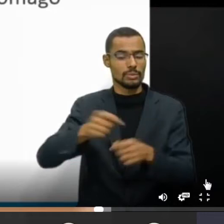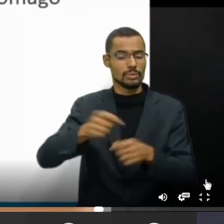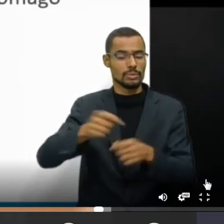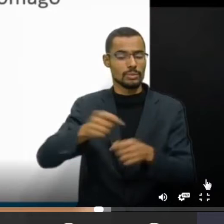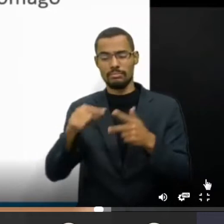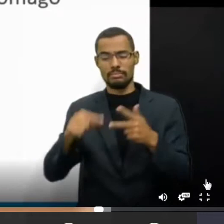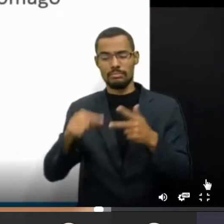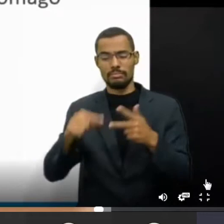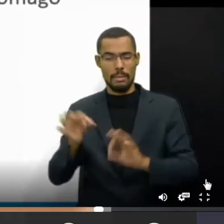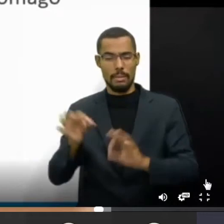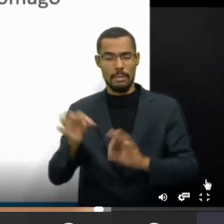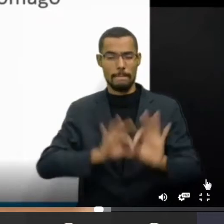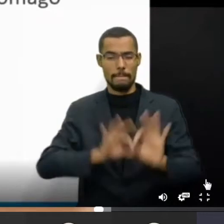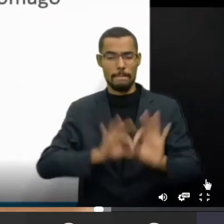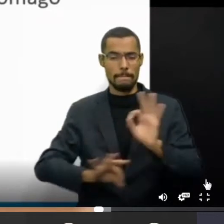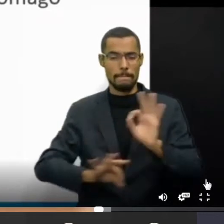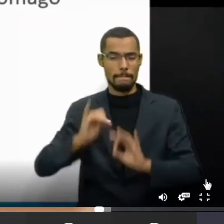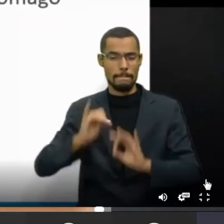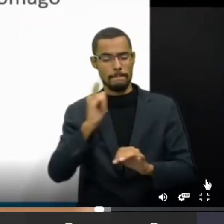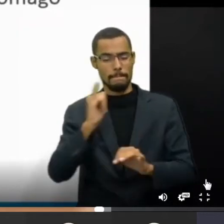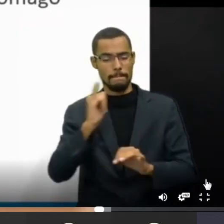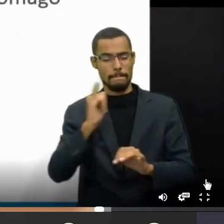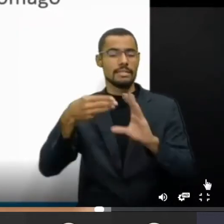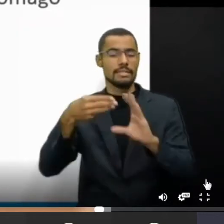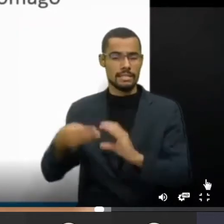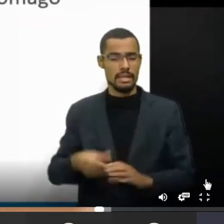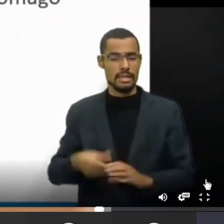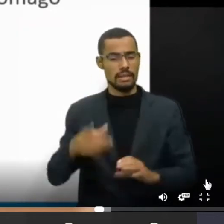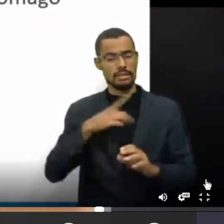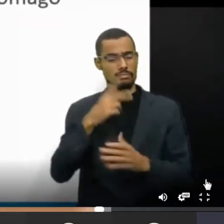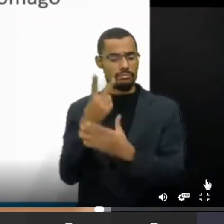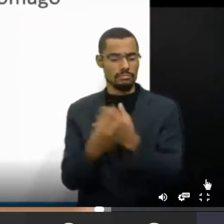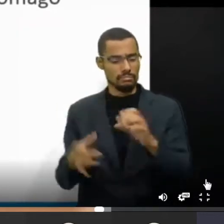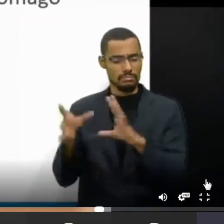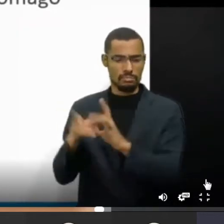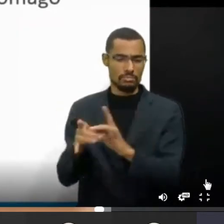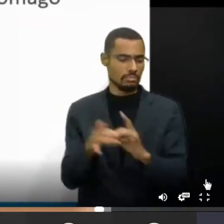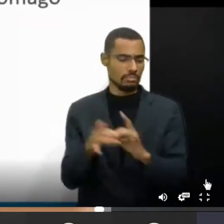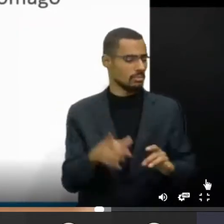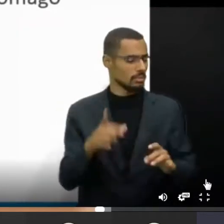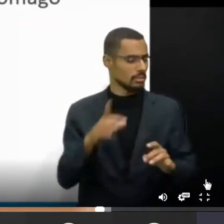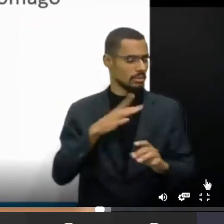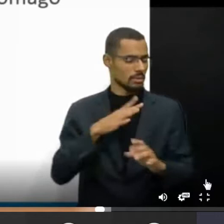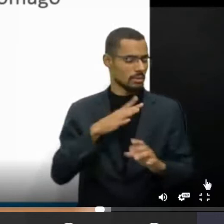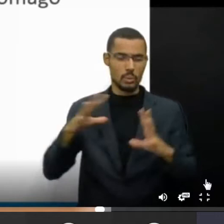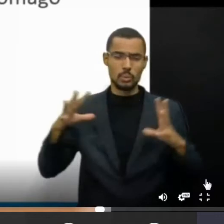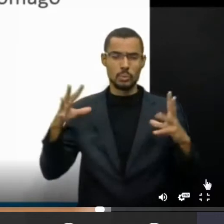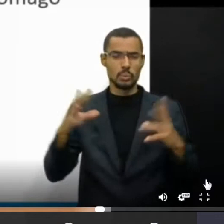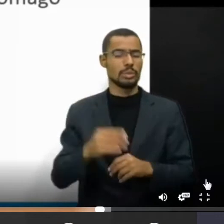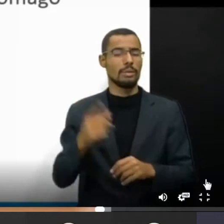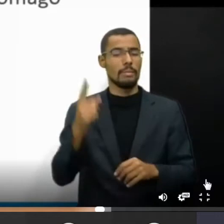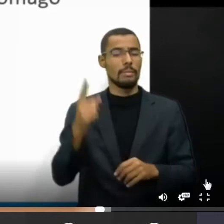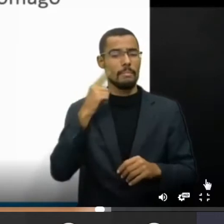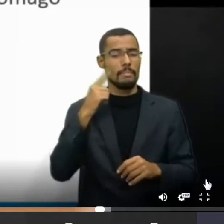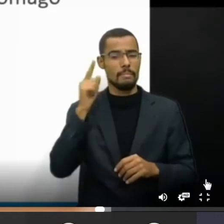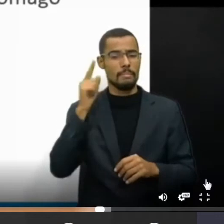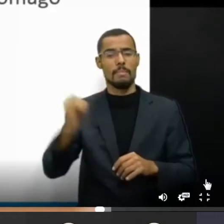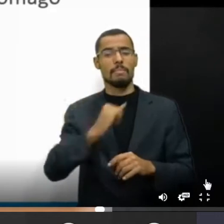as minhas rugosidades, ali as minhas células parietais, né, no corpo do estômago, as